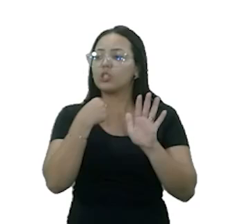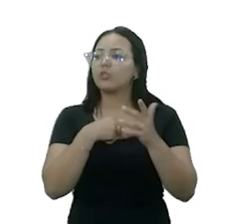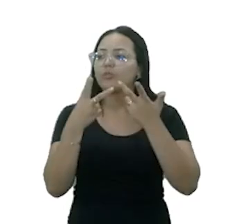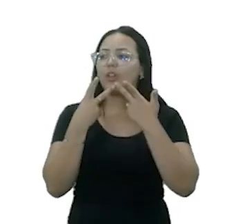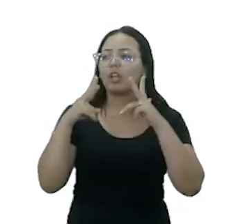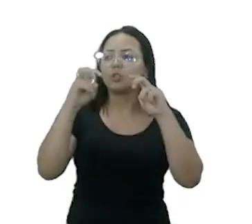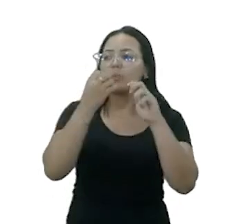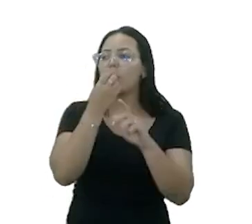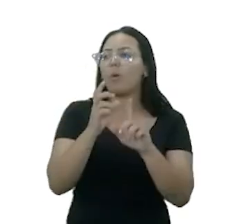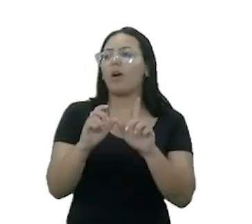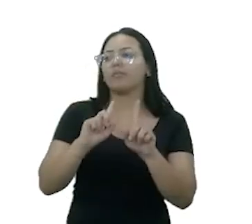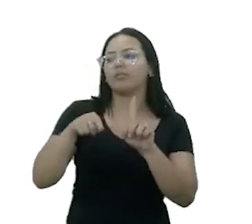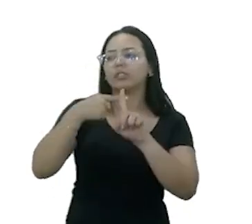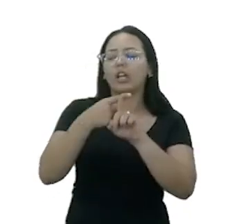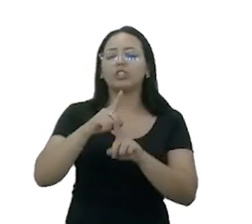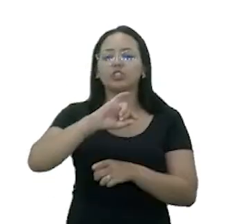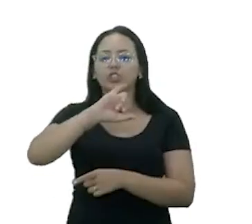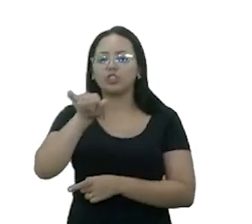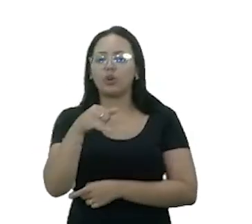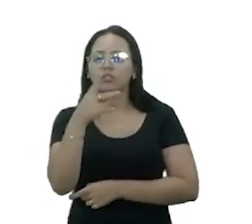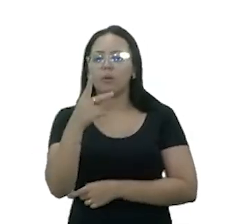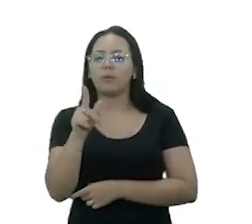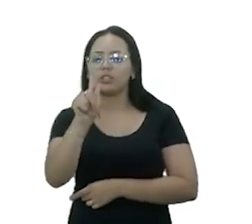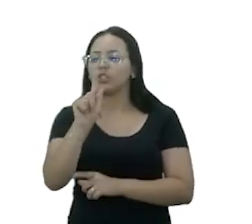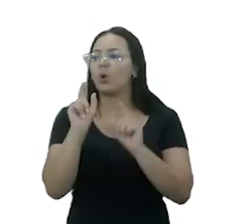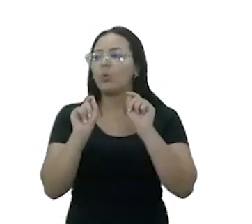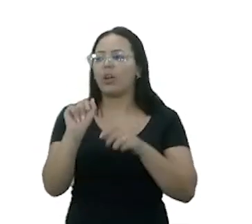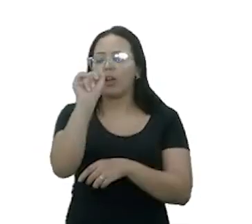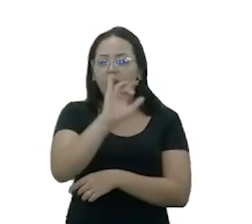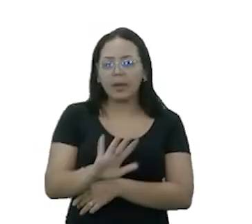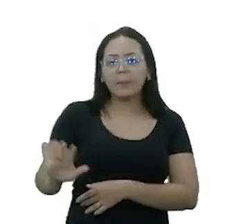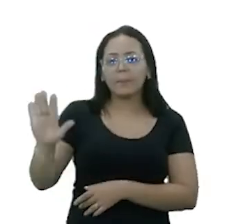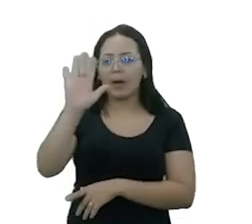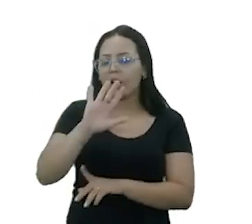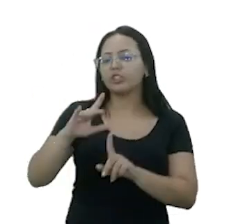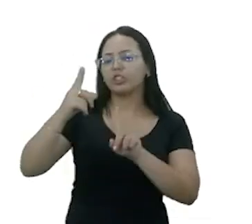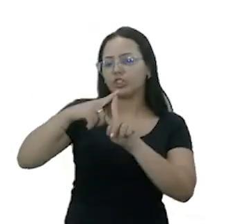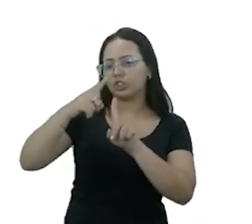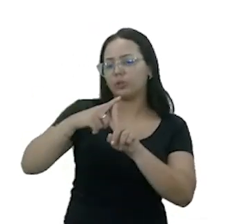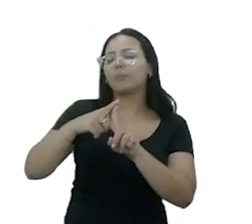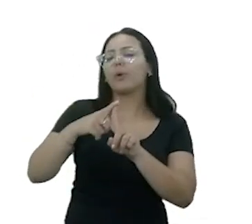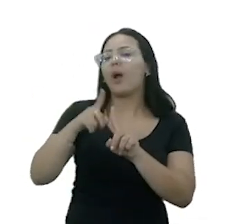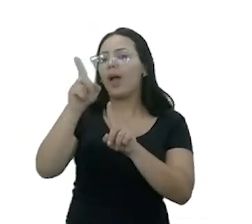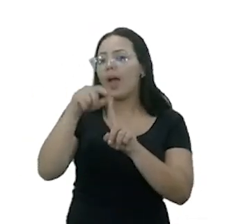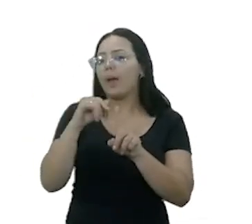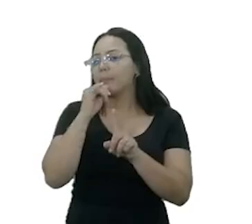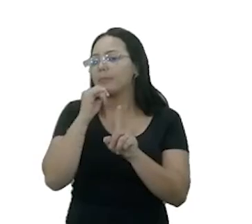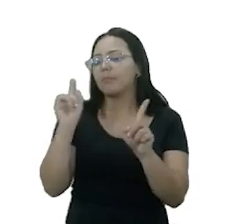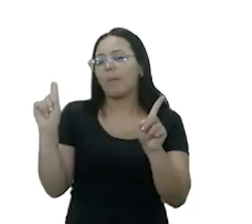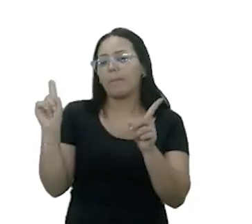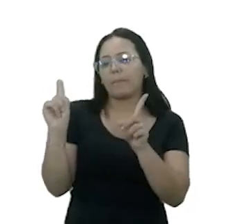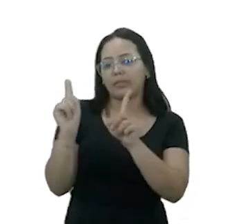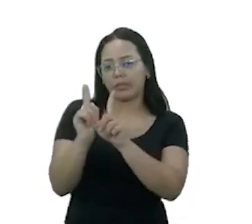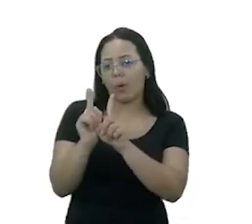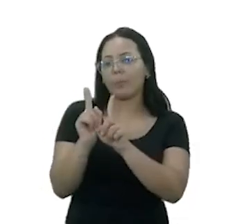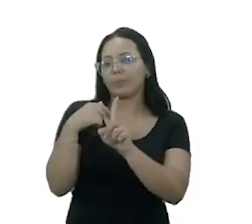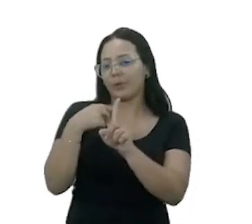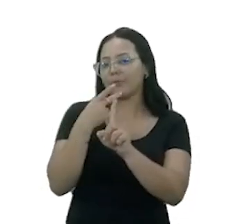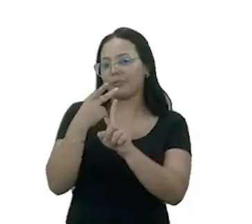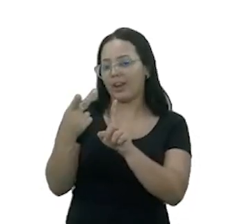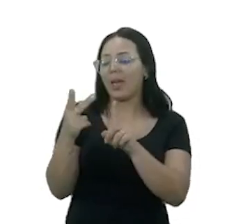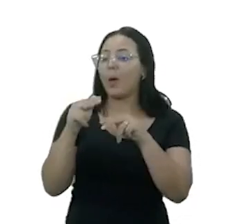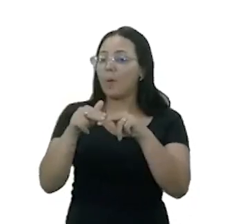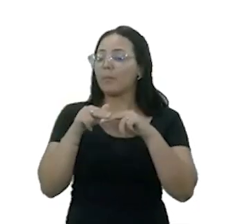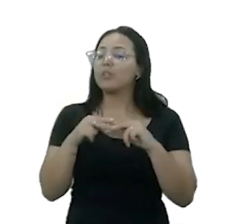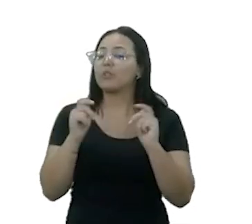do JPG, seria o quê? As imagens do tipo JPG ou JPEG são bem menores, como eu acabei de falar, por